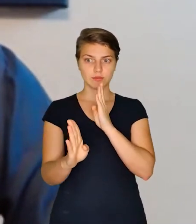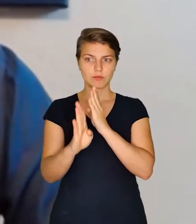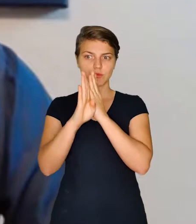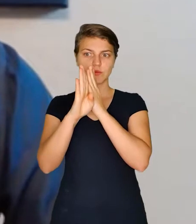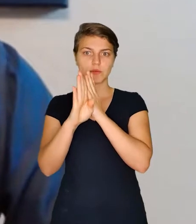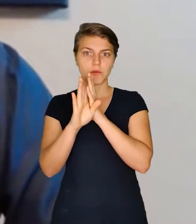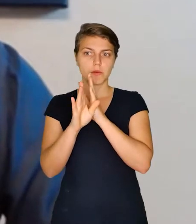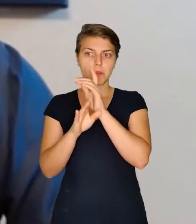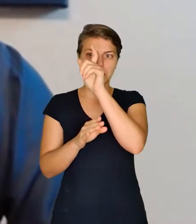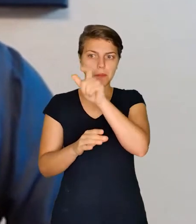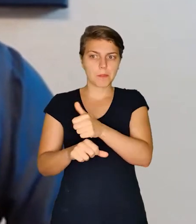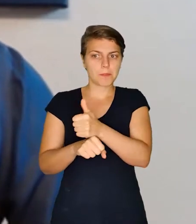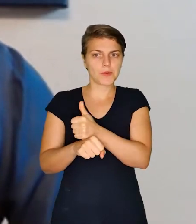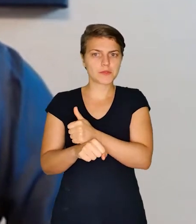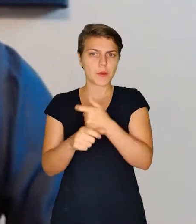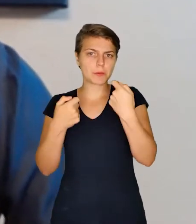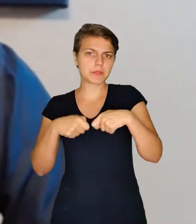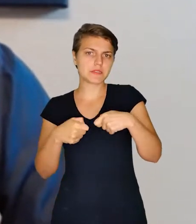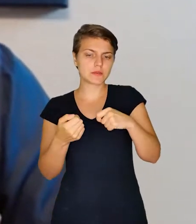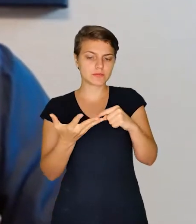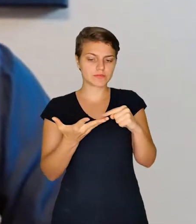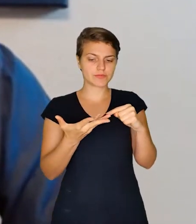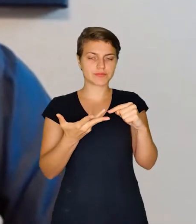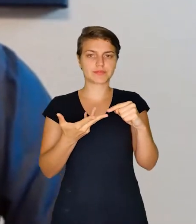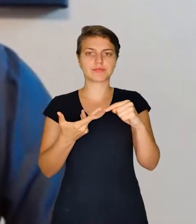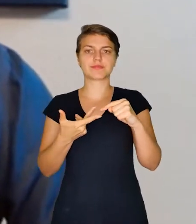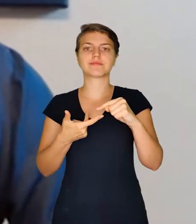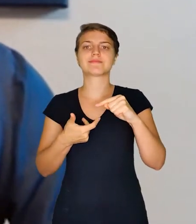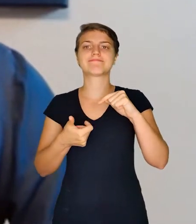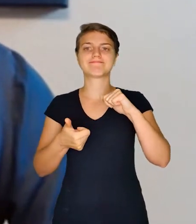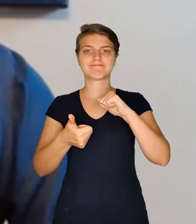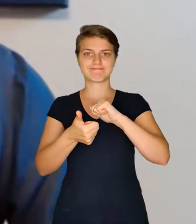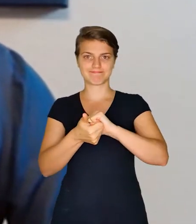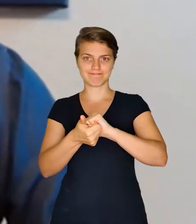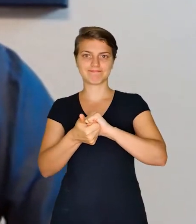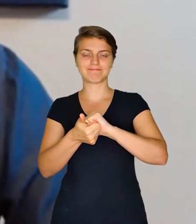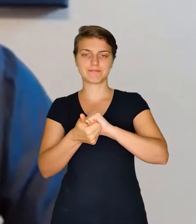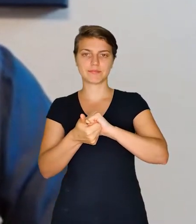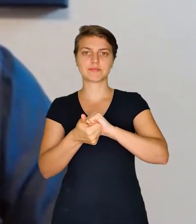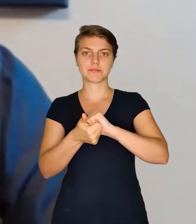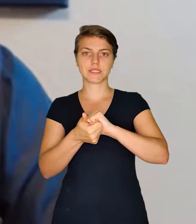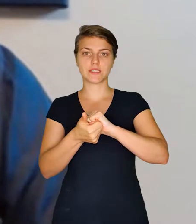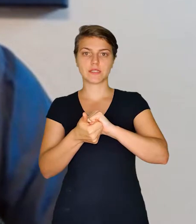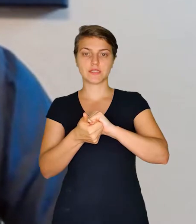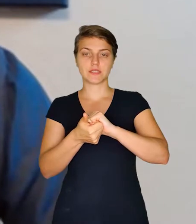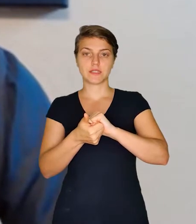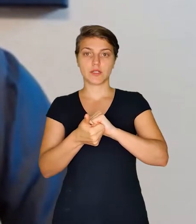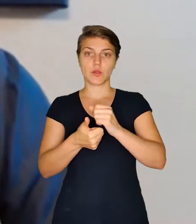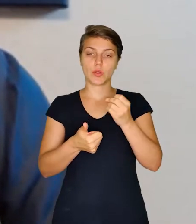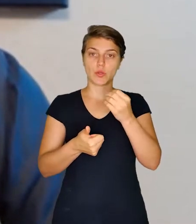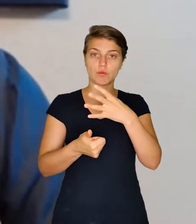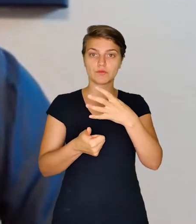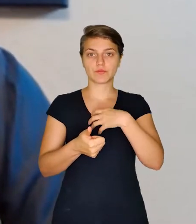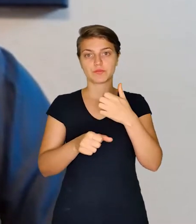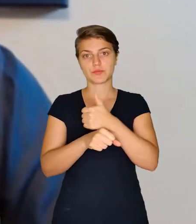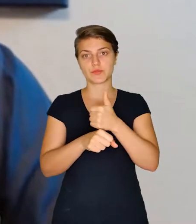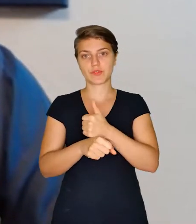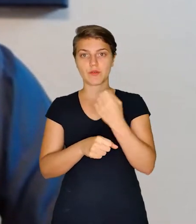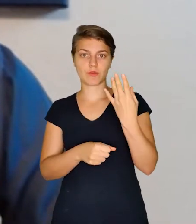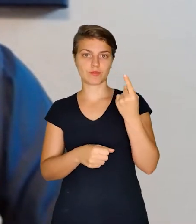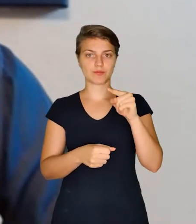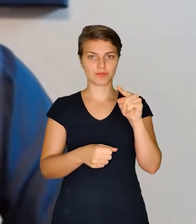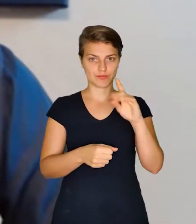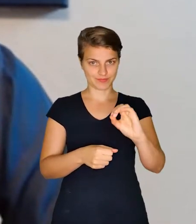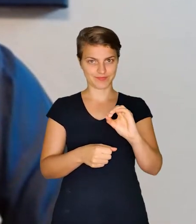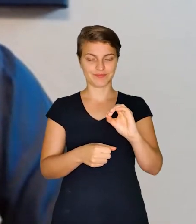4.0. Com conteúdo atualizado conforme a transformação digital e as novas tecnologias emergentes da indústria 4.0, o